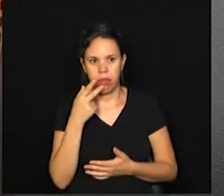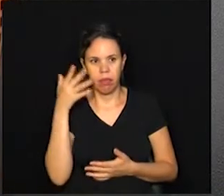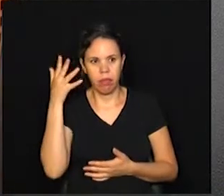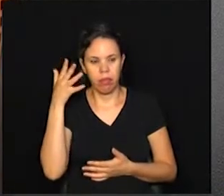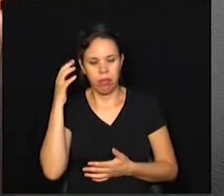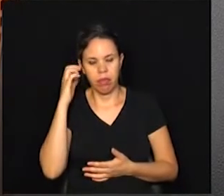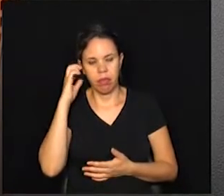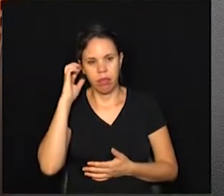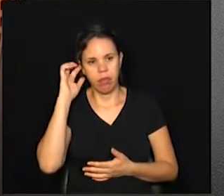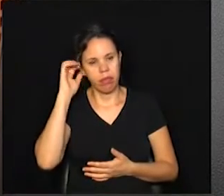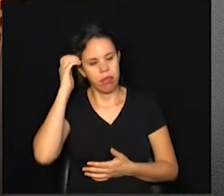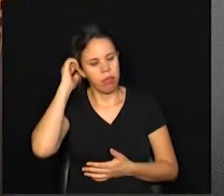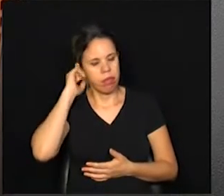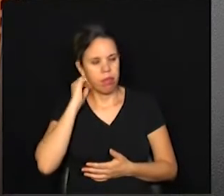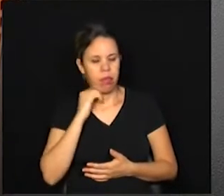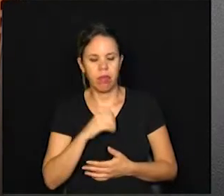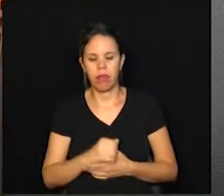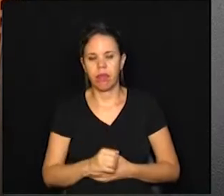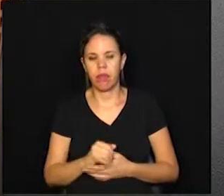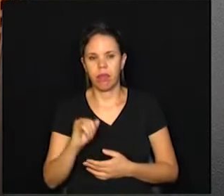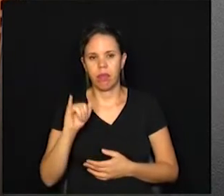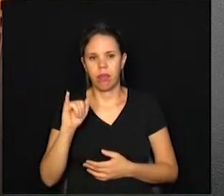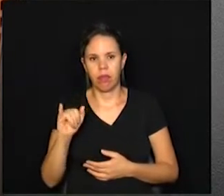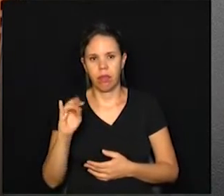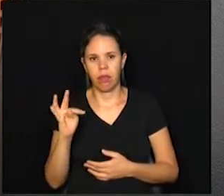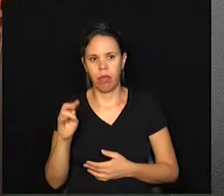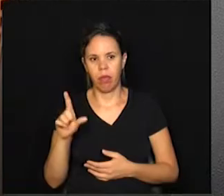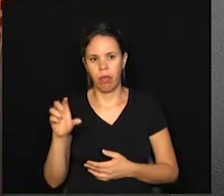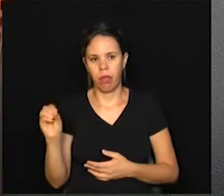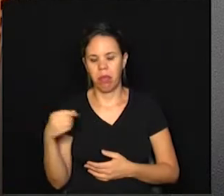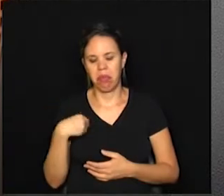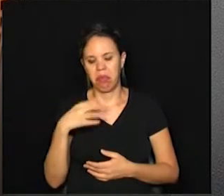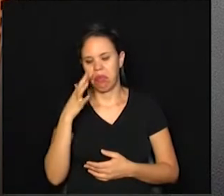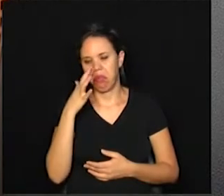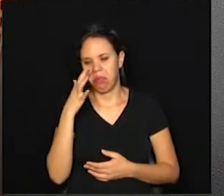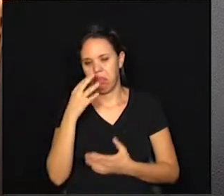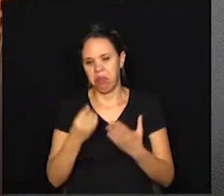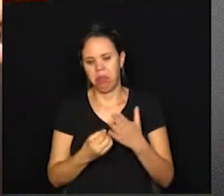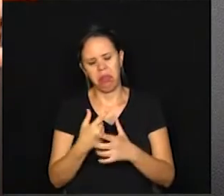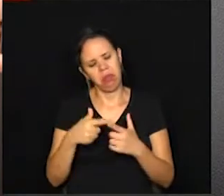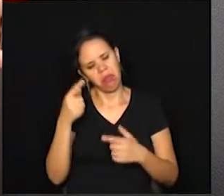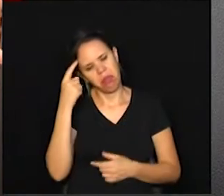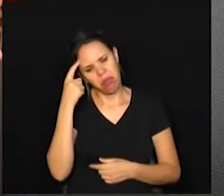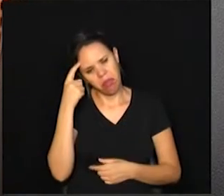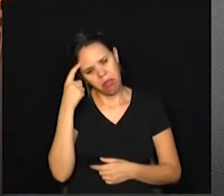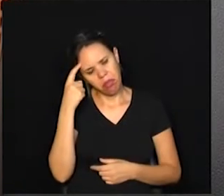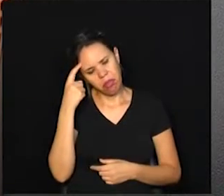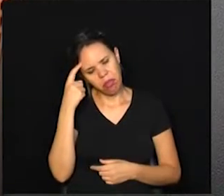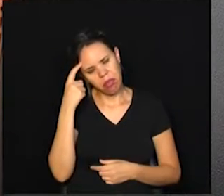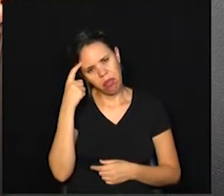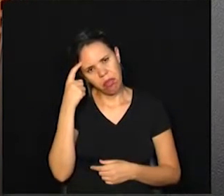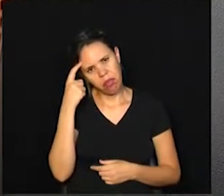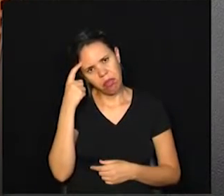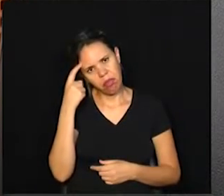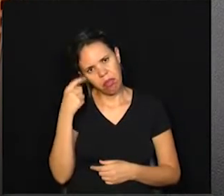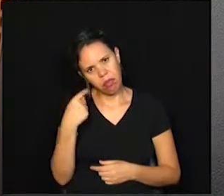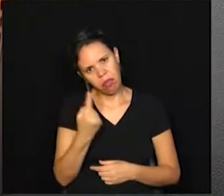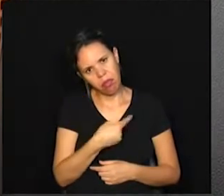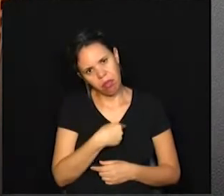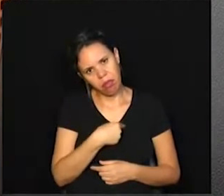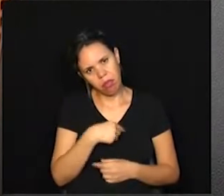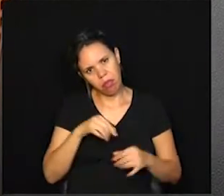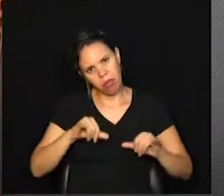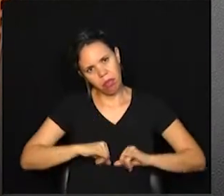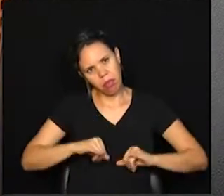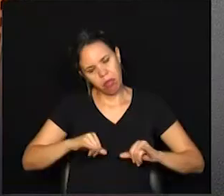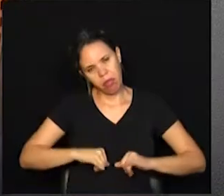palestra, com as considerações do senhor Ítalo. Eu fiquei admirado, porque eu fiquei pensando que nós sofremos